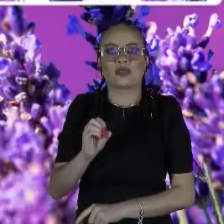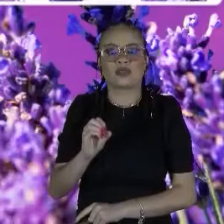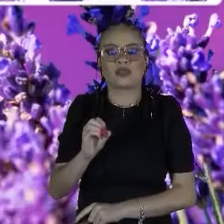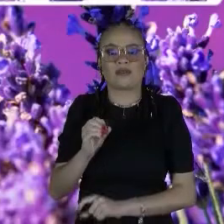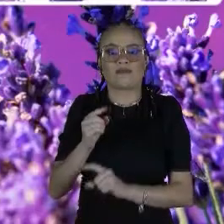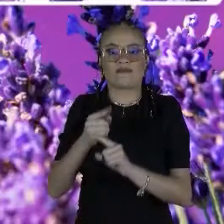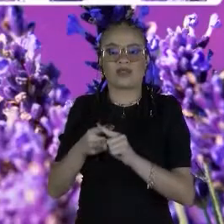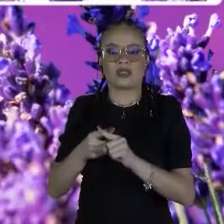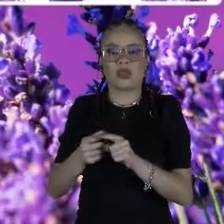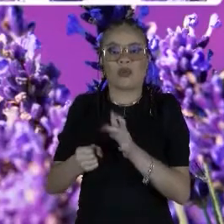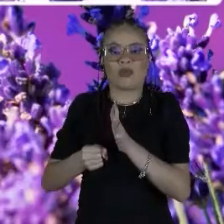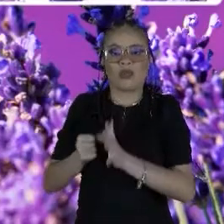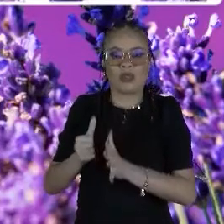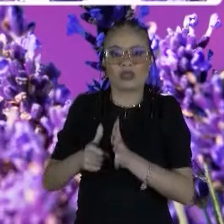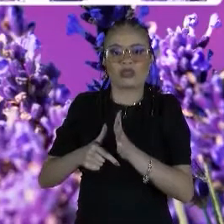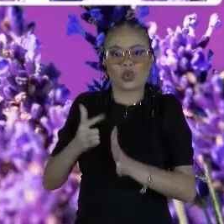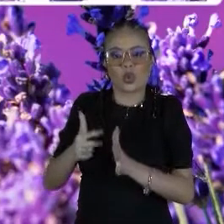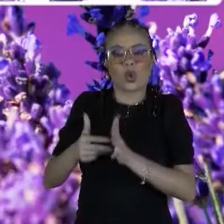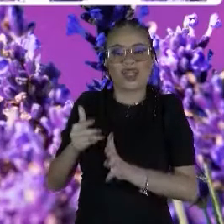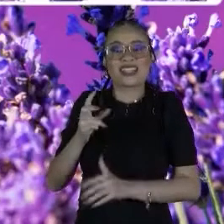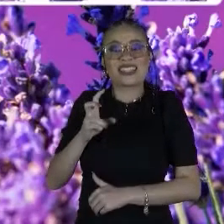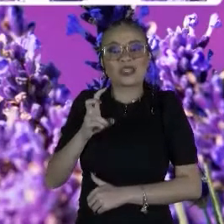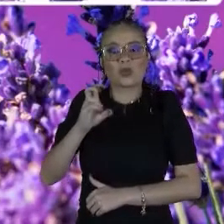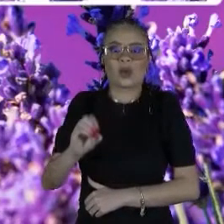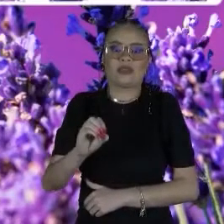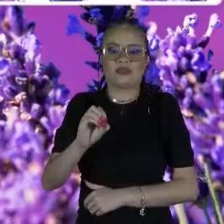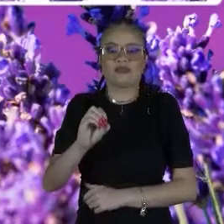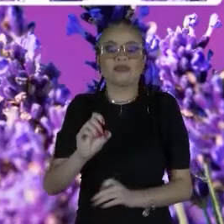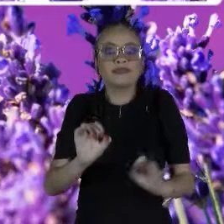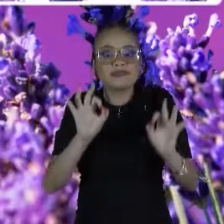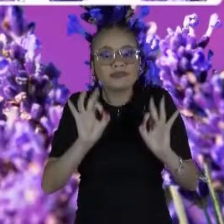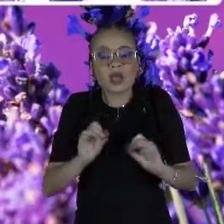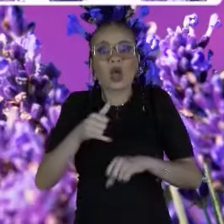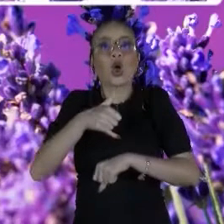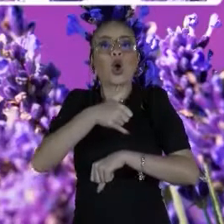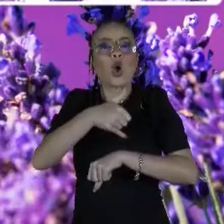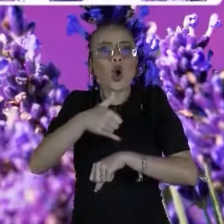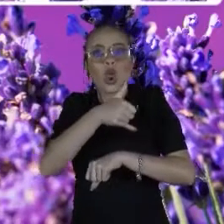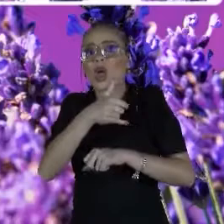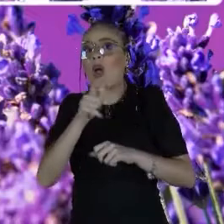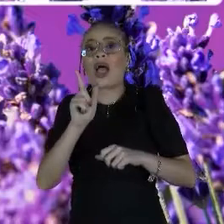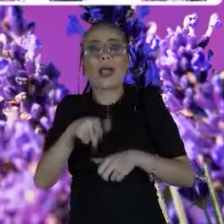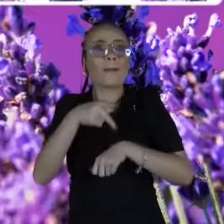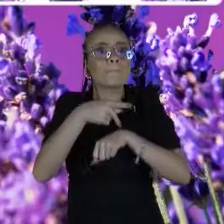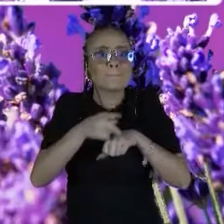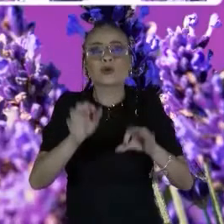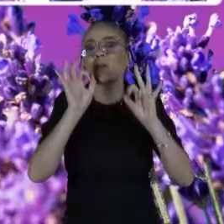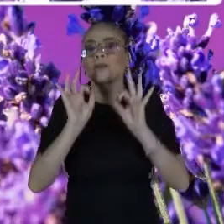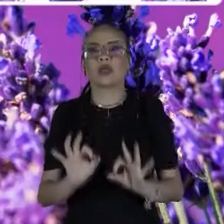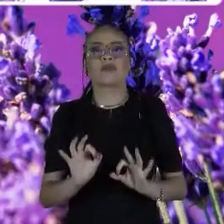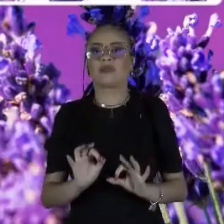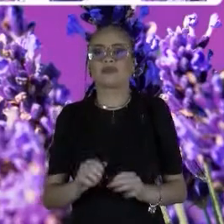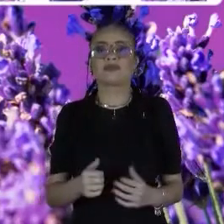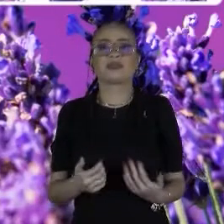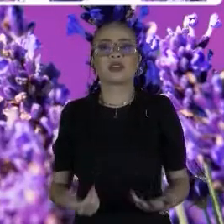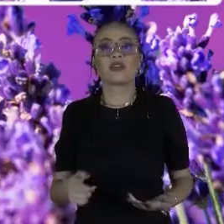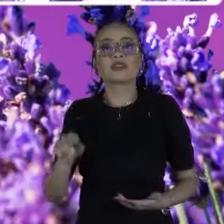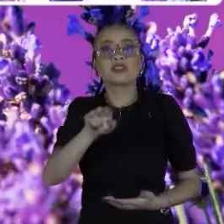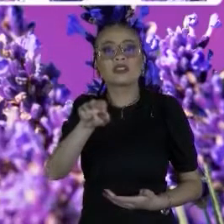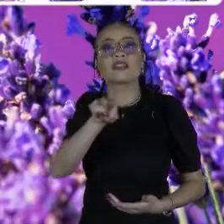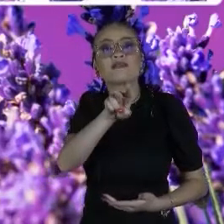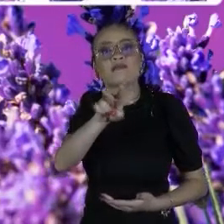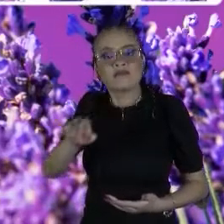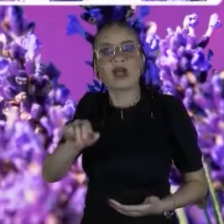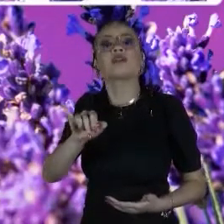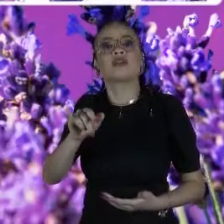comprovam a eficácia a pureza né dos nossos olhos essenciais Então você quando adquirir